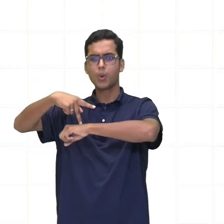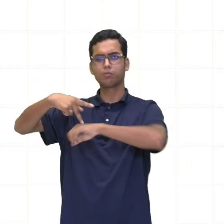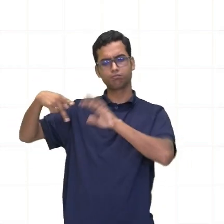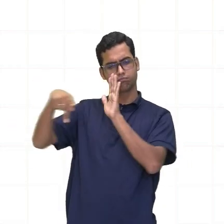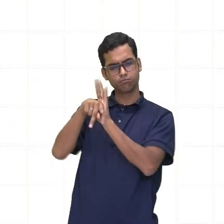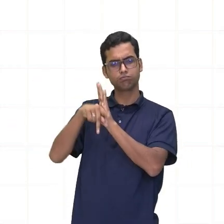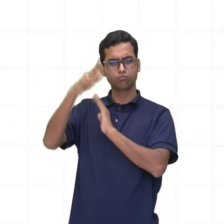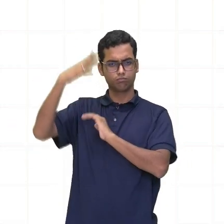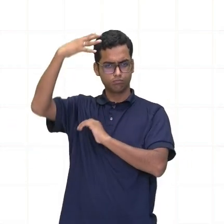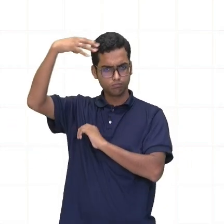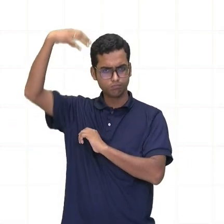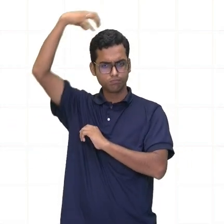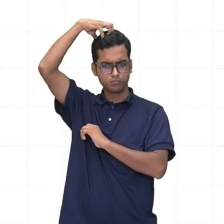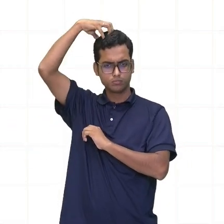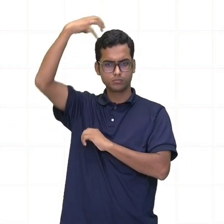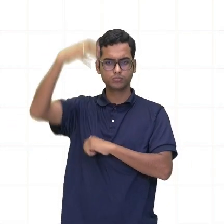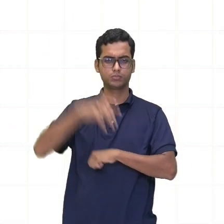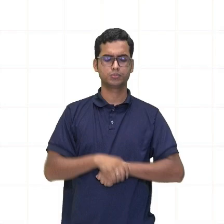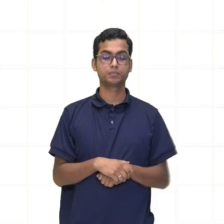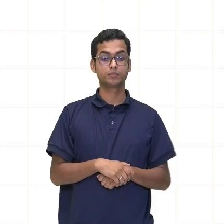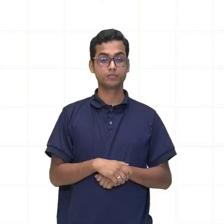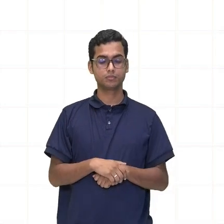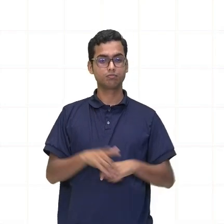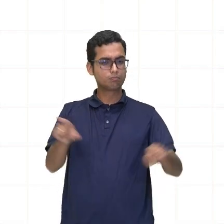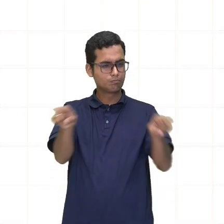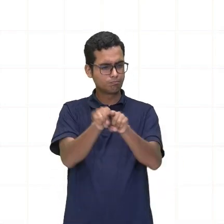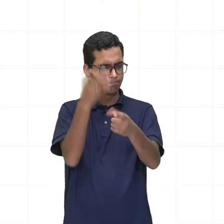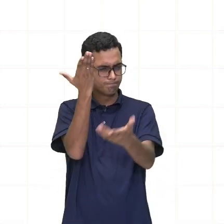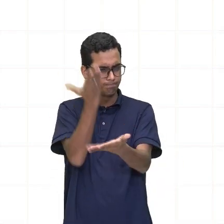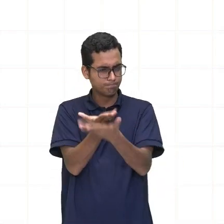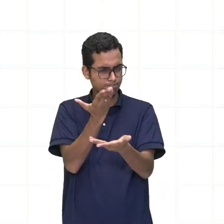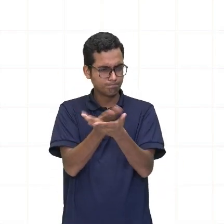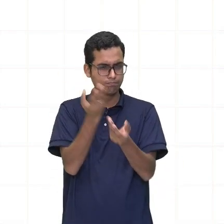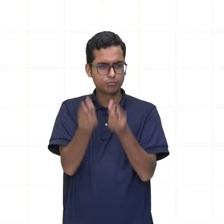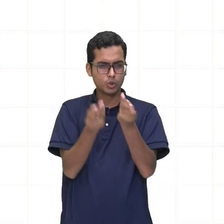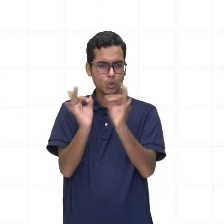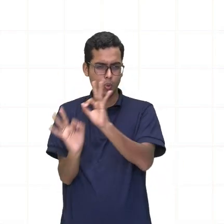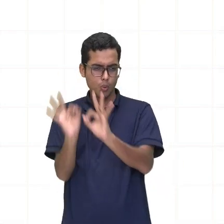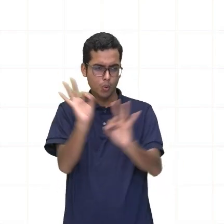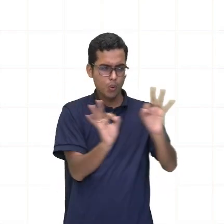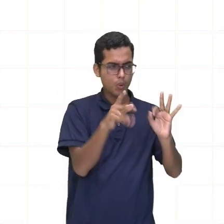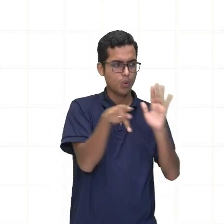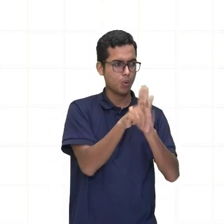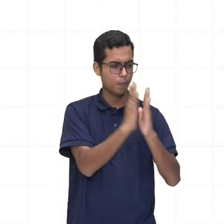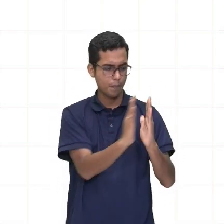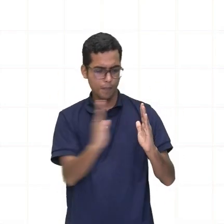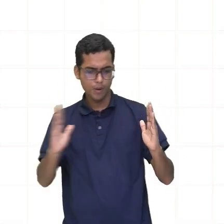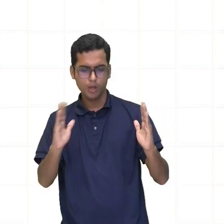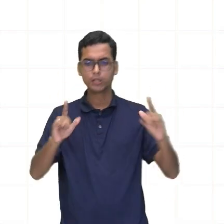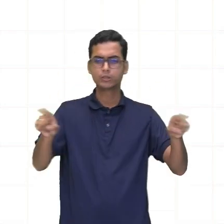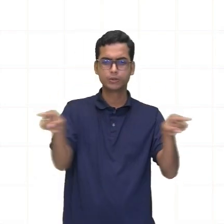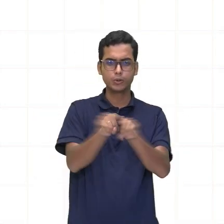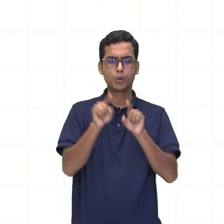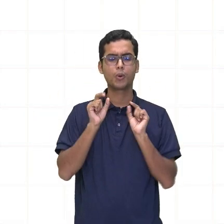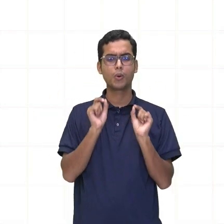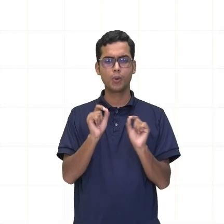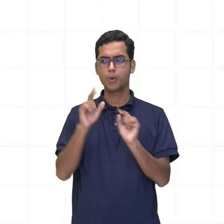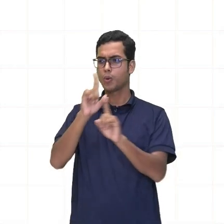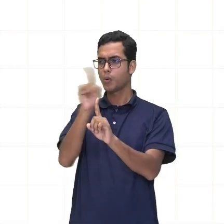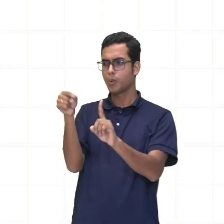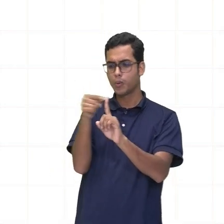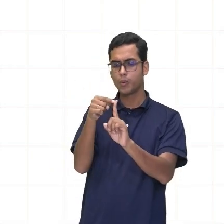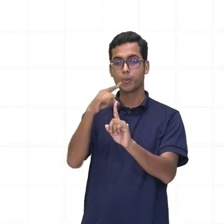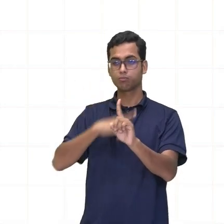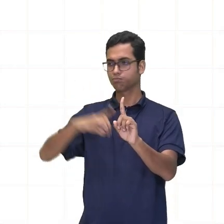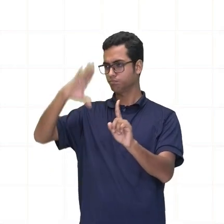dessas monarquias nacionais. Vimos como é que elas foram estruturadas e também como é que a função do